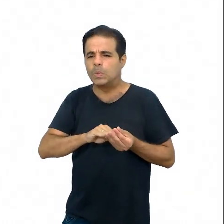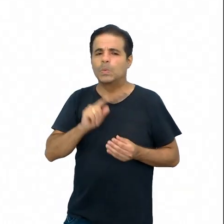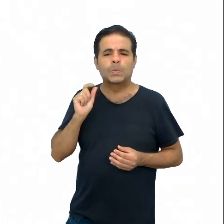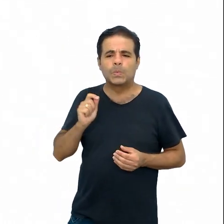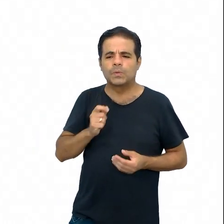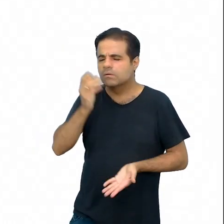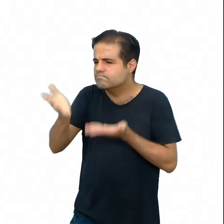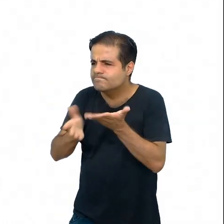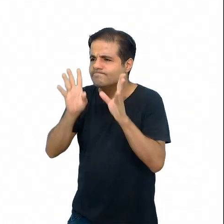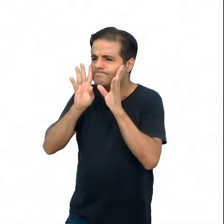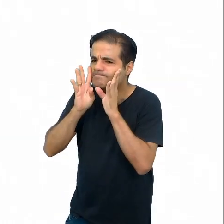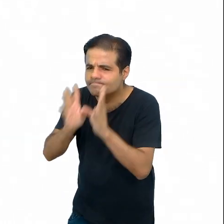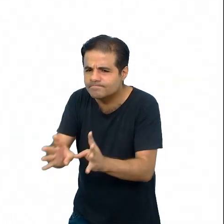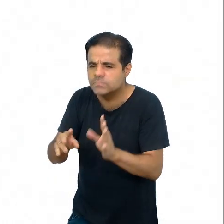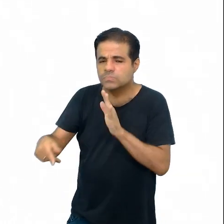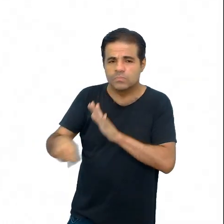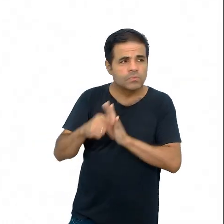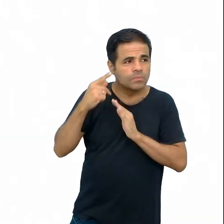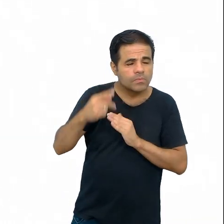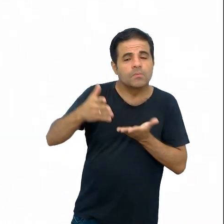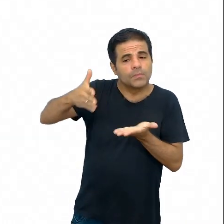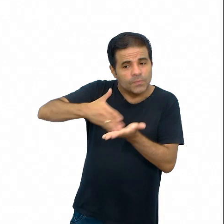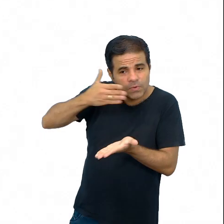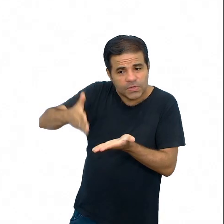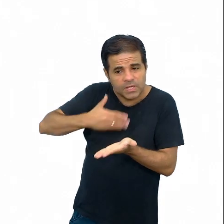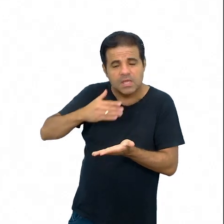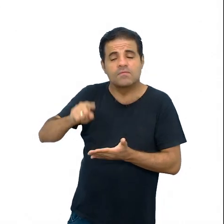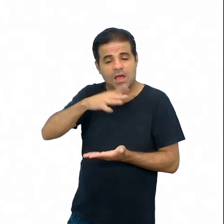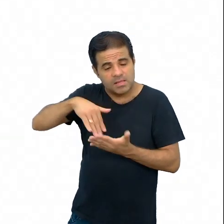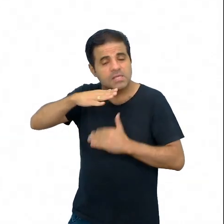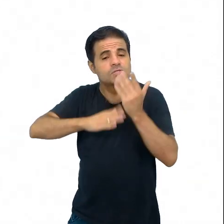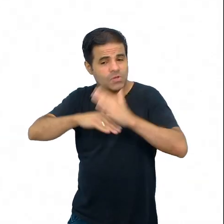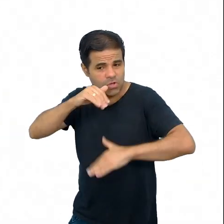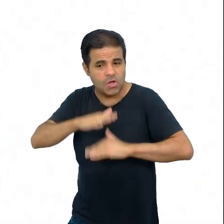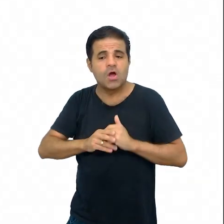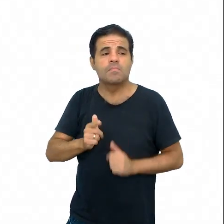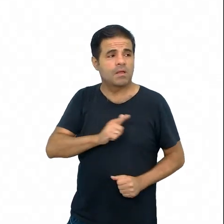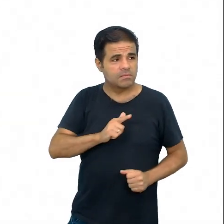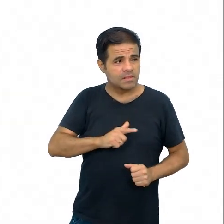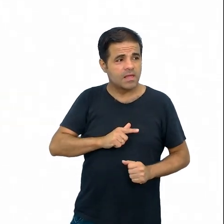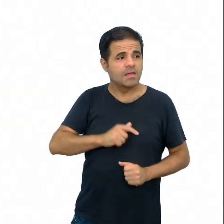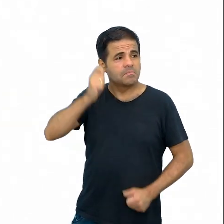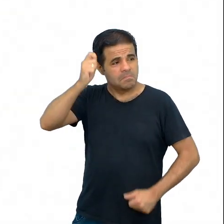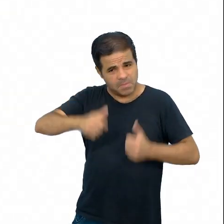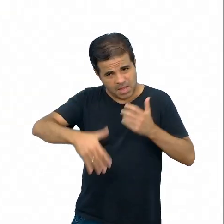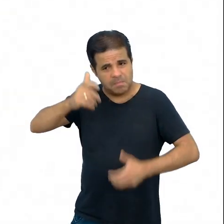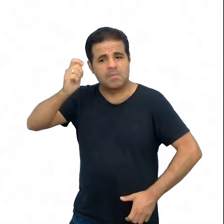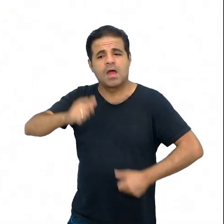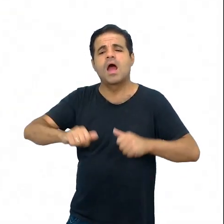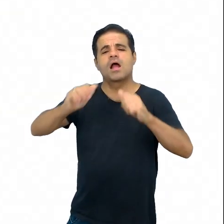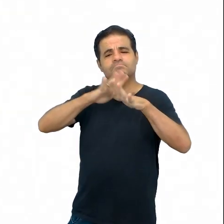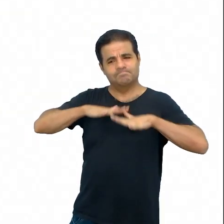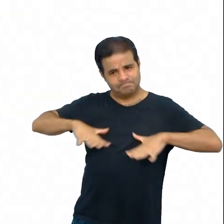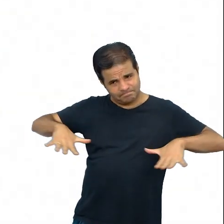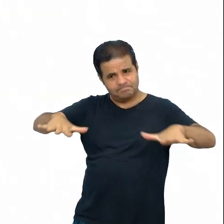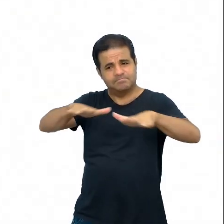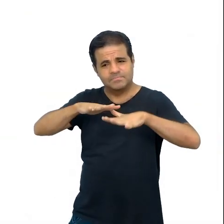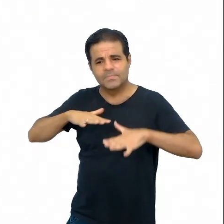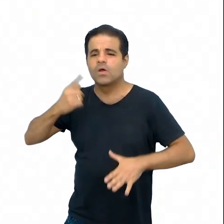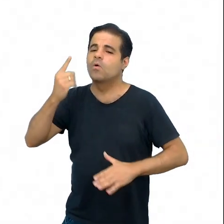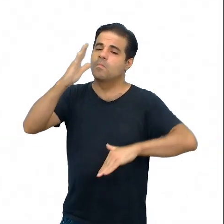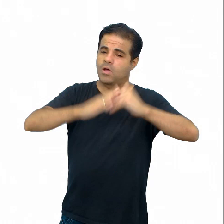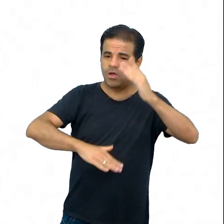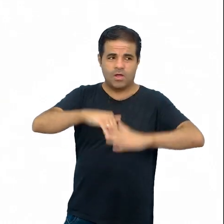ser tratado no próprio livro. Então, essas obras ali também vão ser criadas a partir de uma